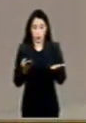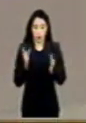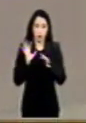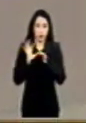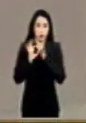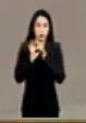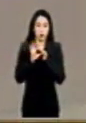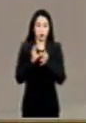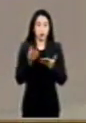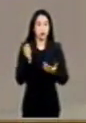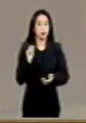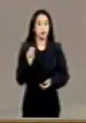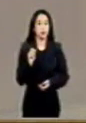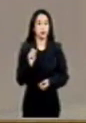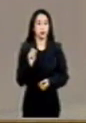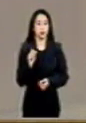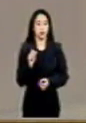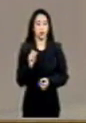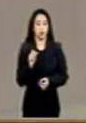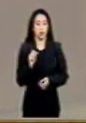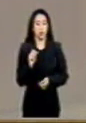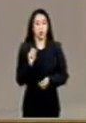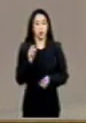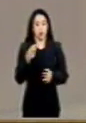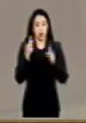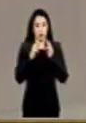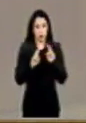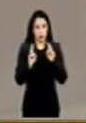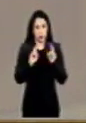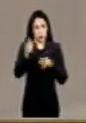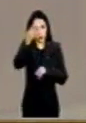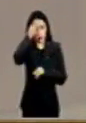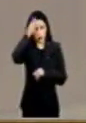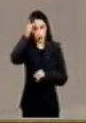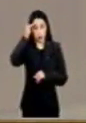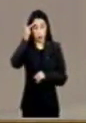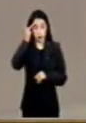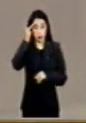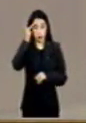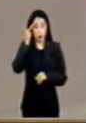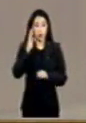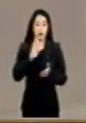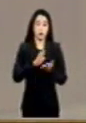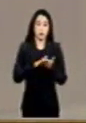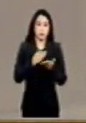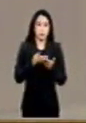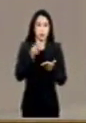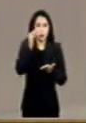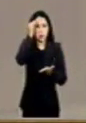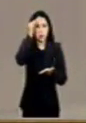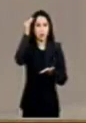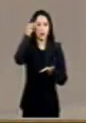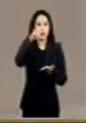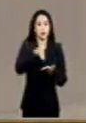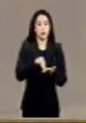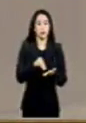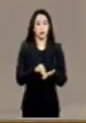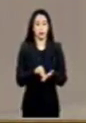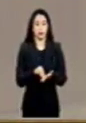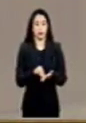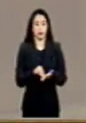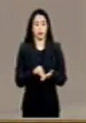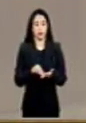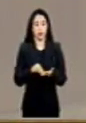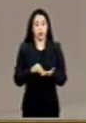o elastecimento pretendido pelo reclamante via interpretação, considerando a natureza das normas